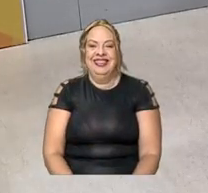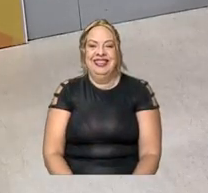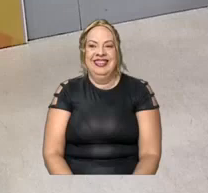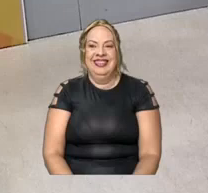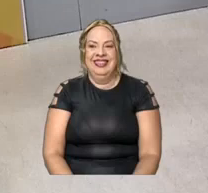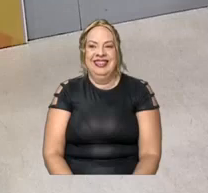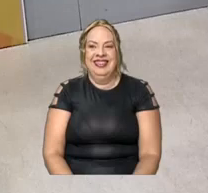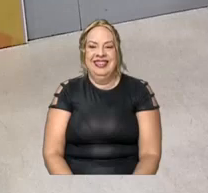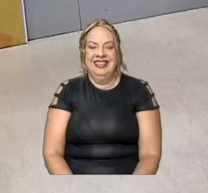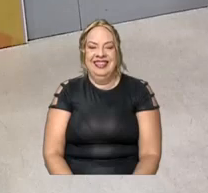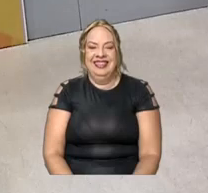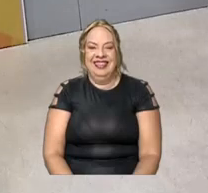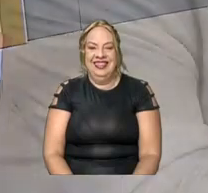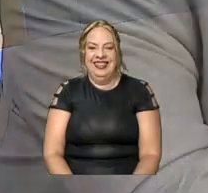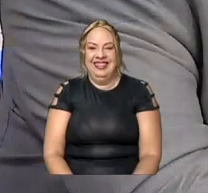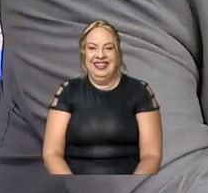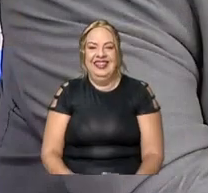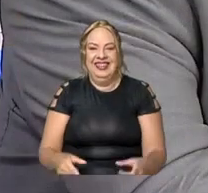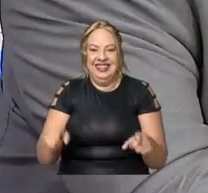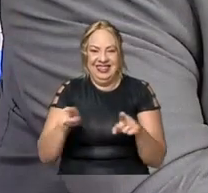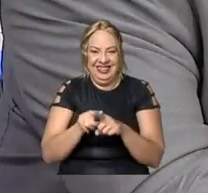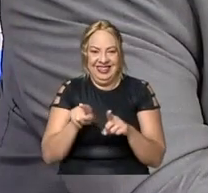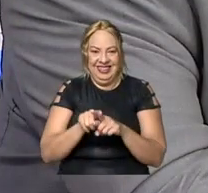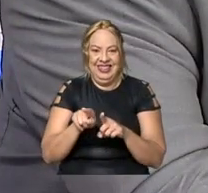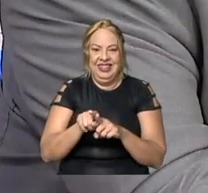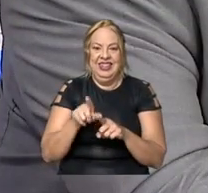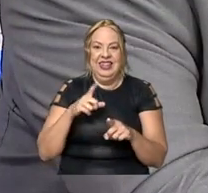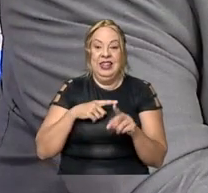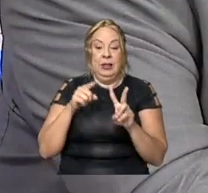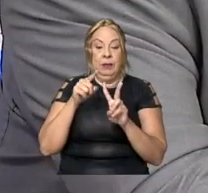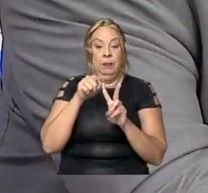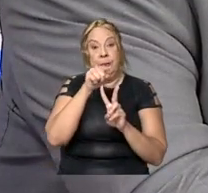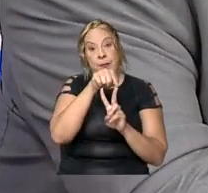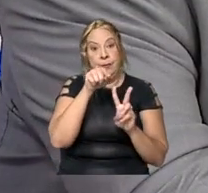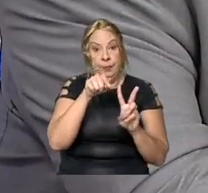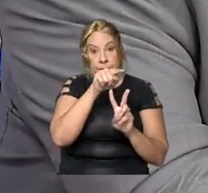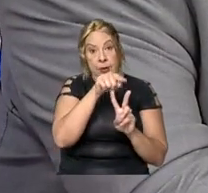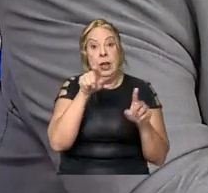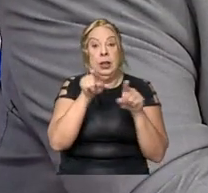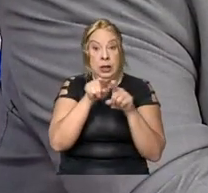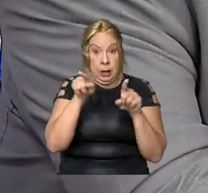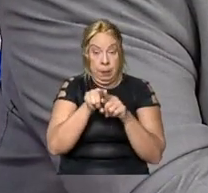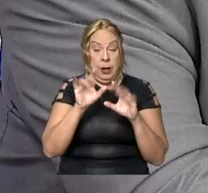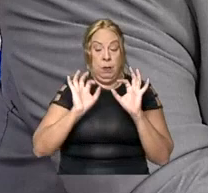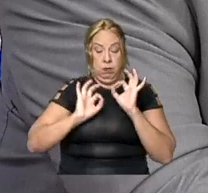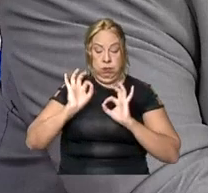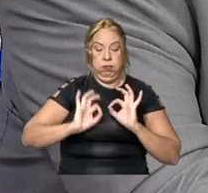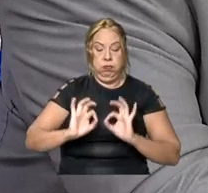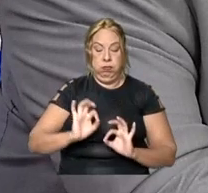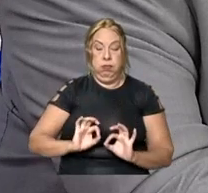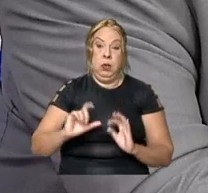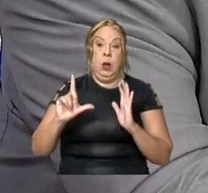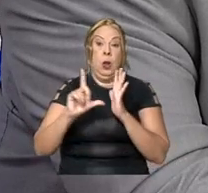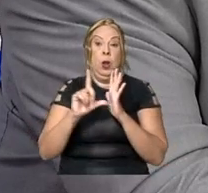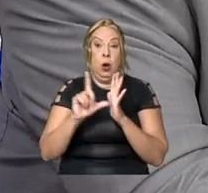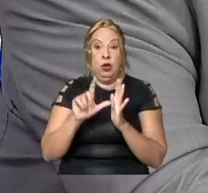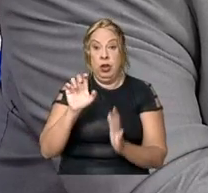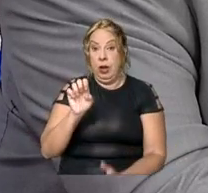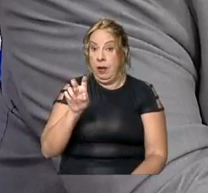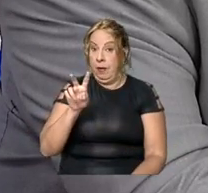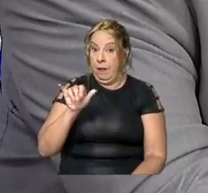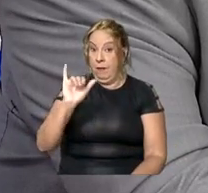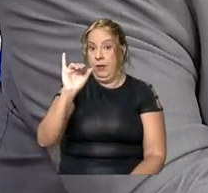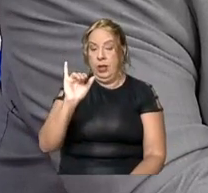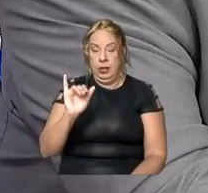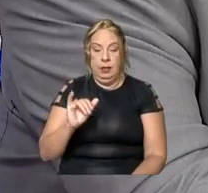na linha fitness. Menino, essa linha fitness. Elber e Fernando vestem também aí o figurino assinado pela Eve Trajes Finos. Fica